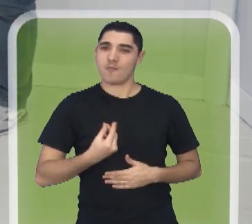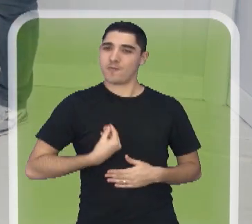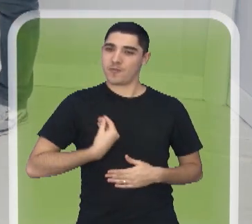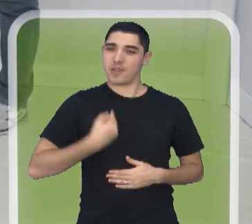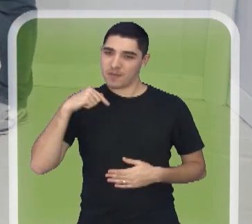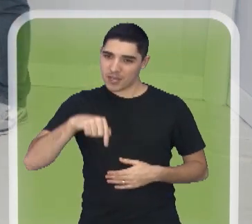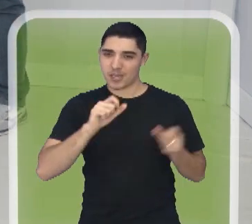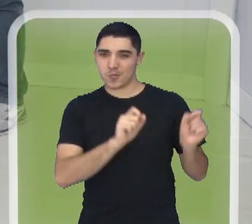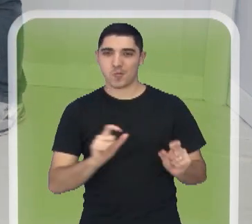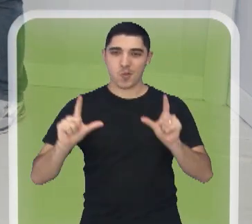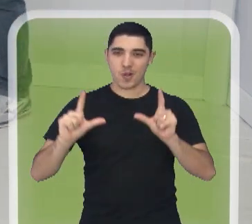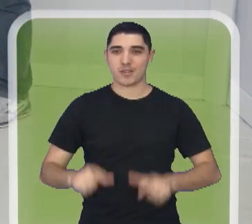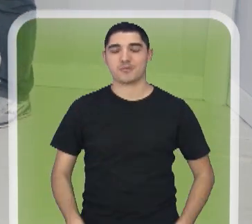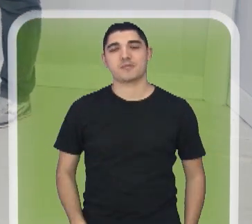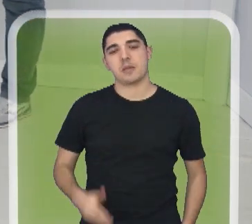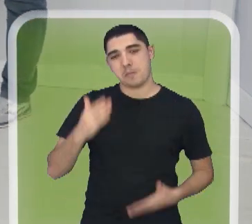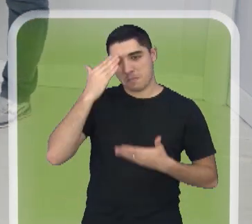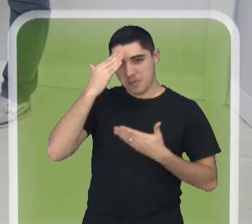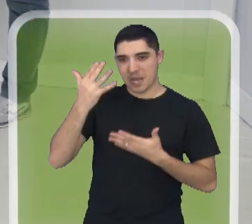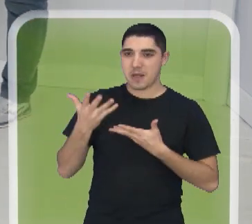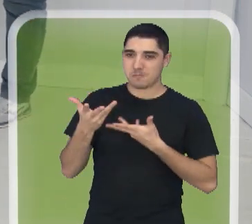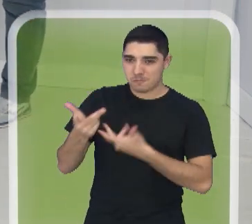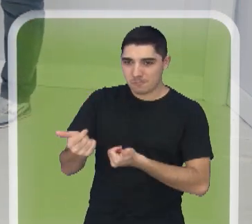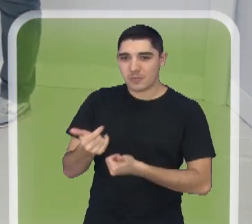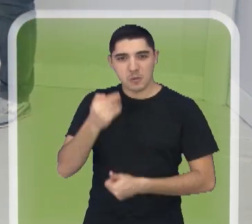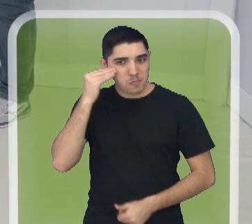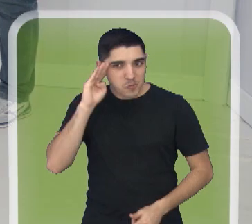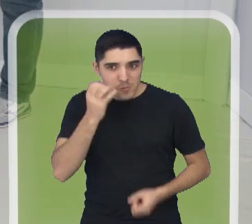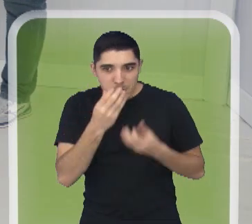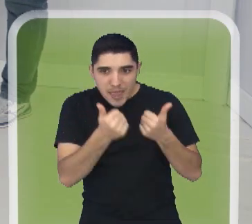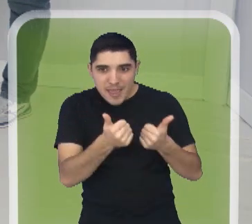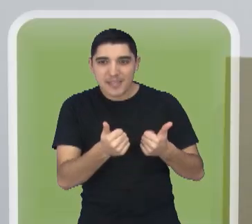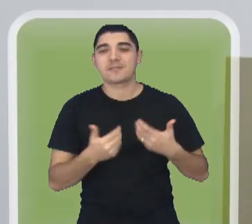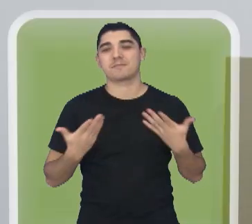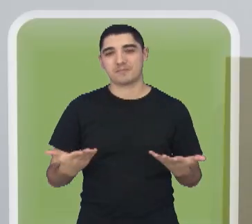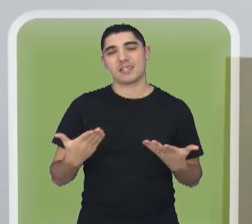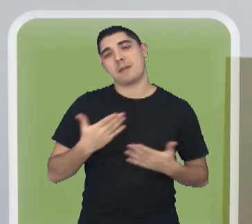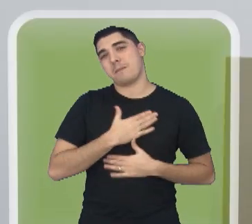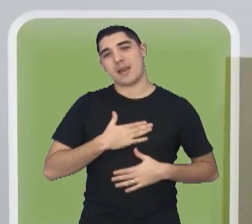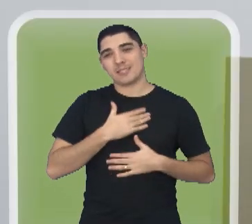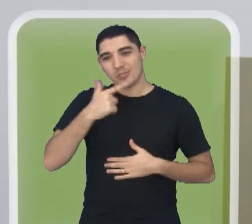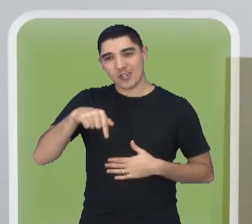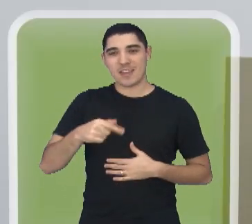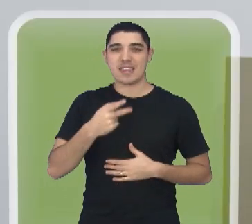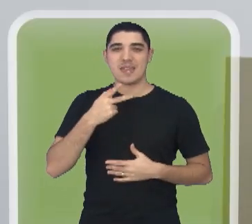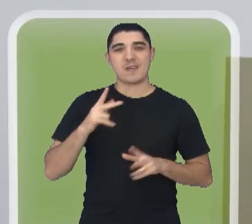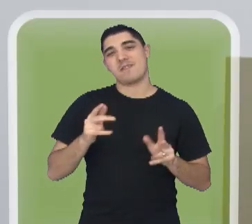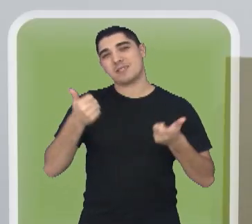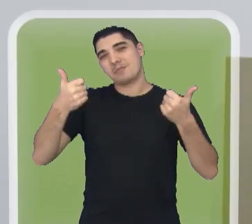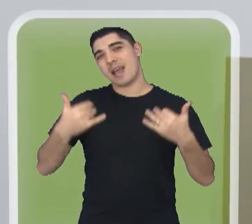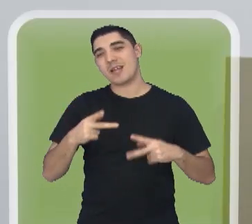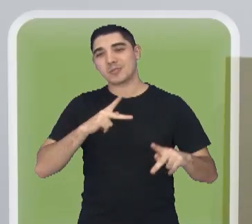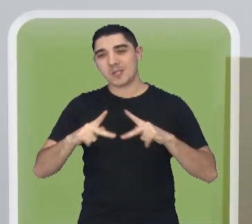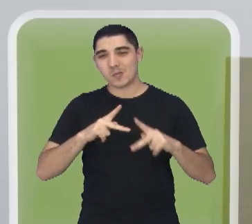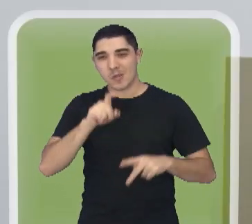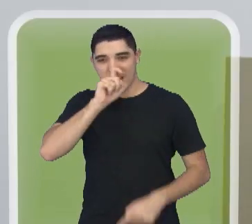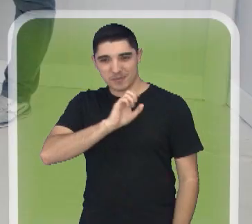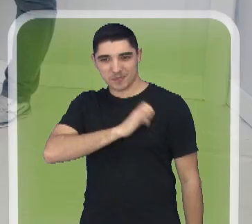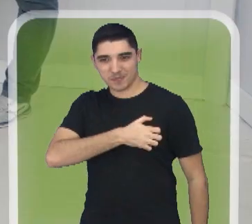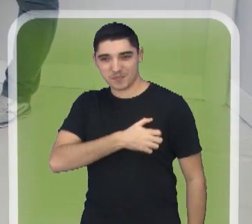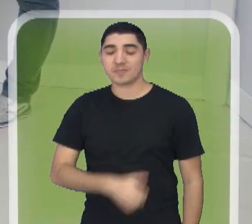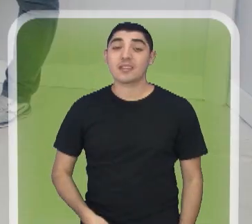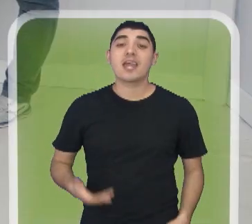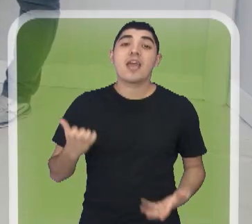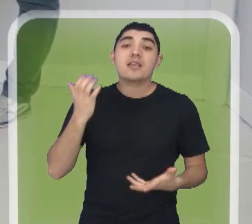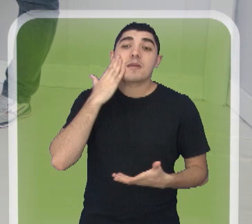com a gente no Hora do Esporte. Obrigado pelo convite, Bruno. Tudo bem? Prazer estar aqui com você para poder falar do São José. Prazer é todo nosso. Primeiro quero saber, o coração tá